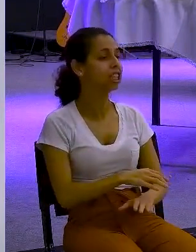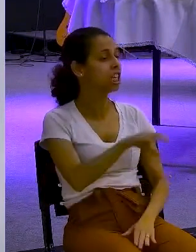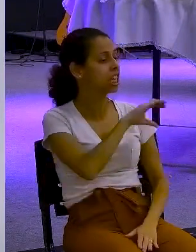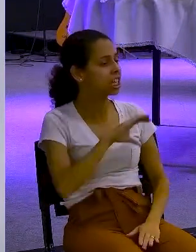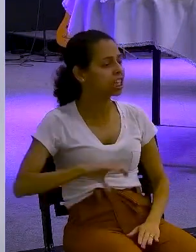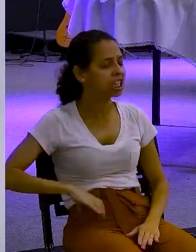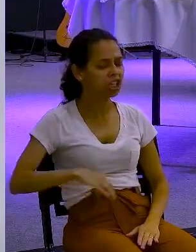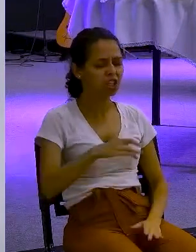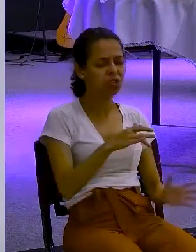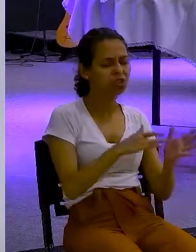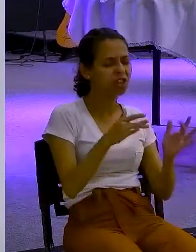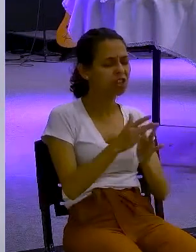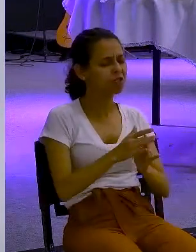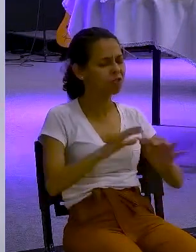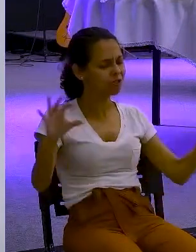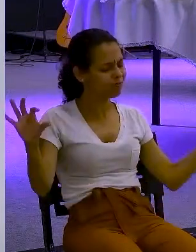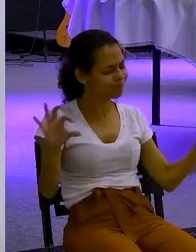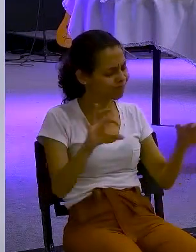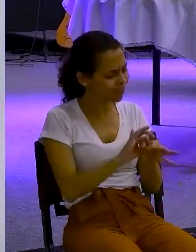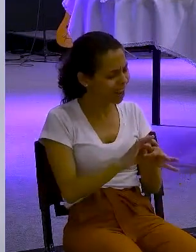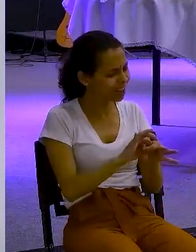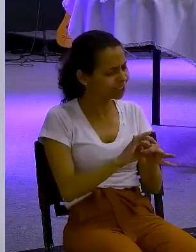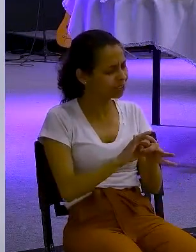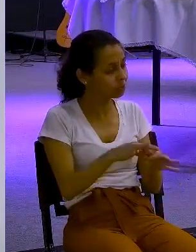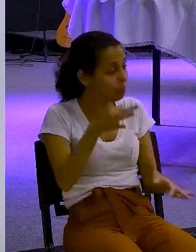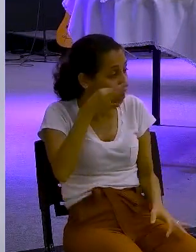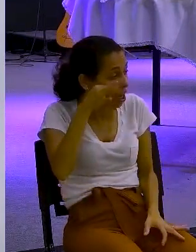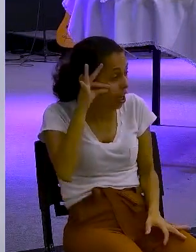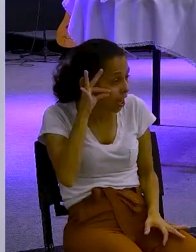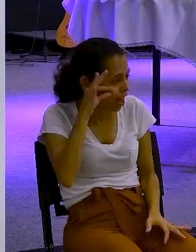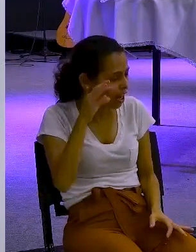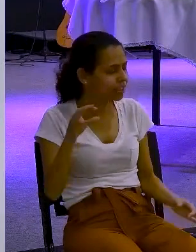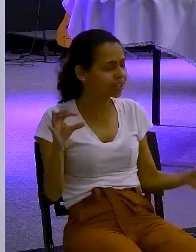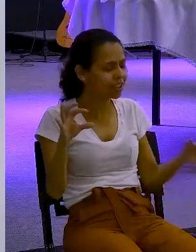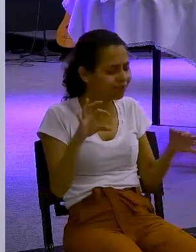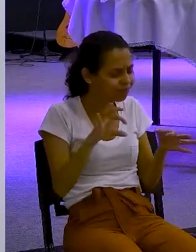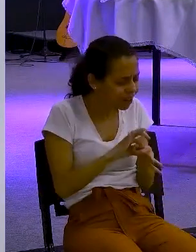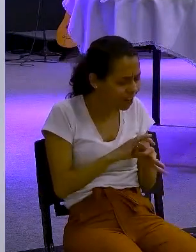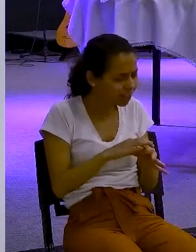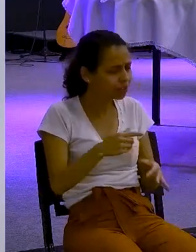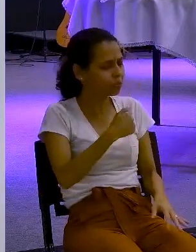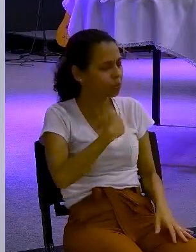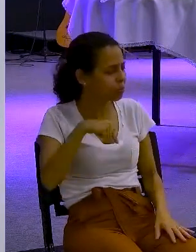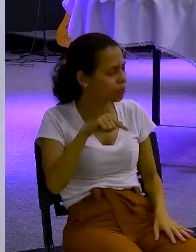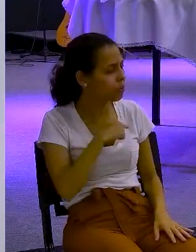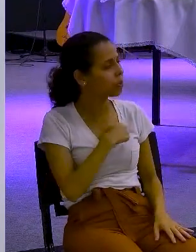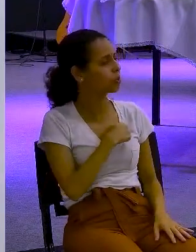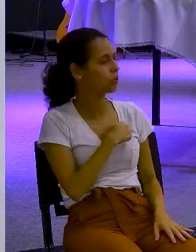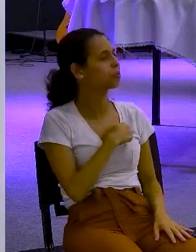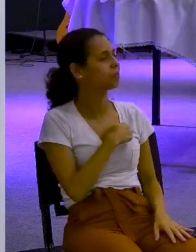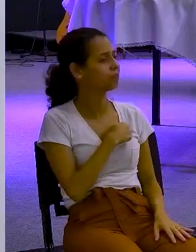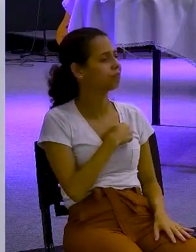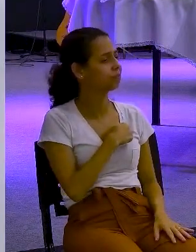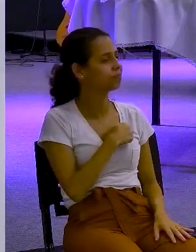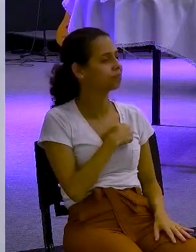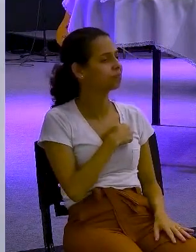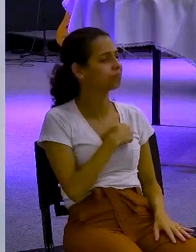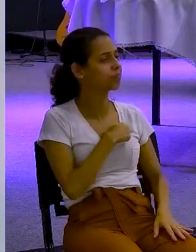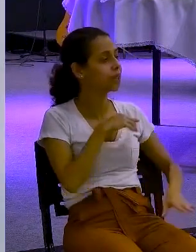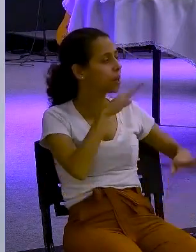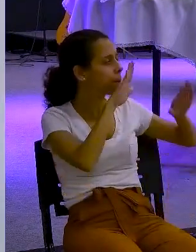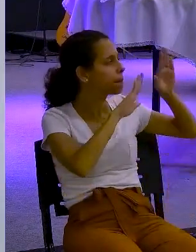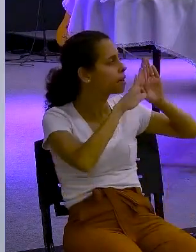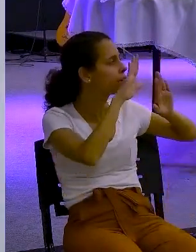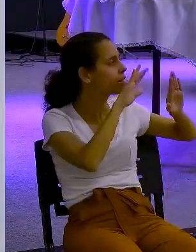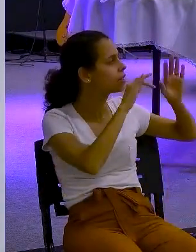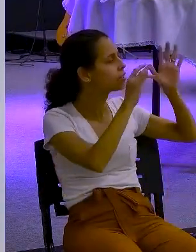continua conosco. É a confirmação do milagre. A presença de Jesus no nosso coração